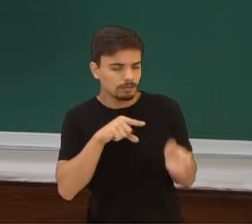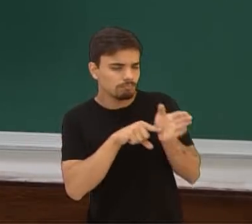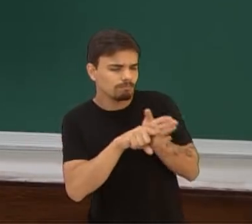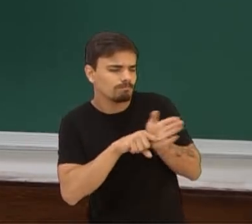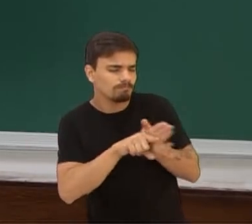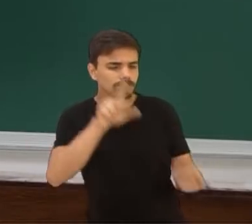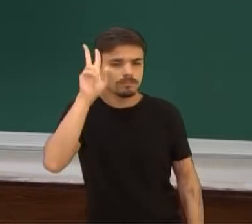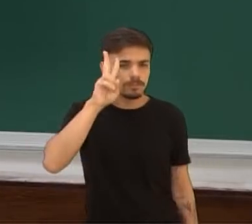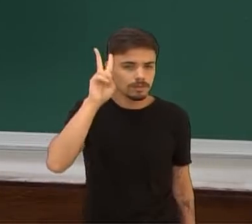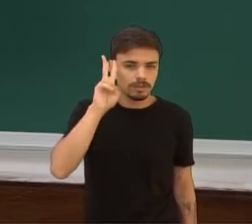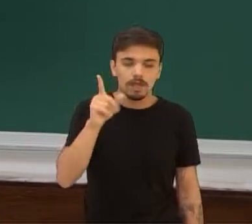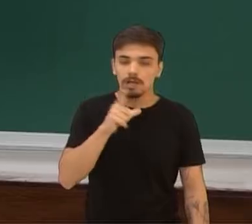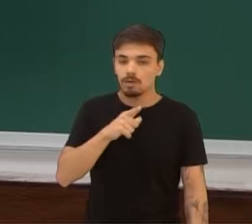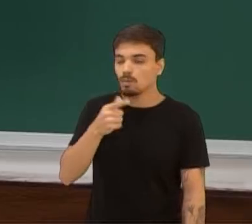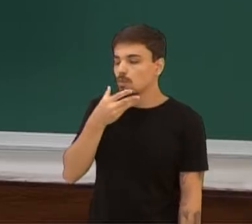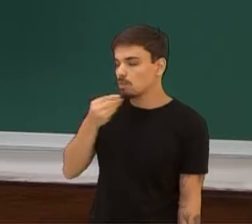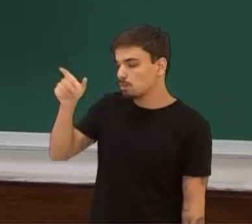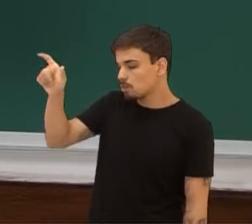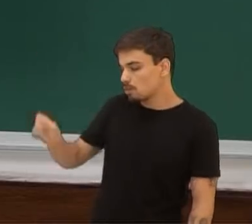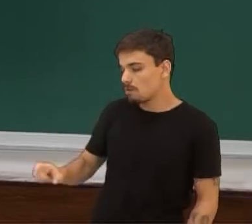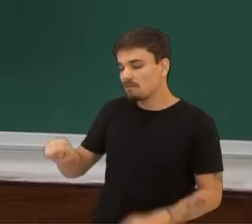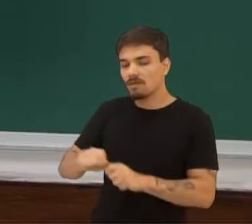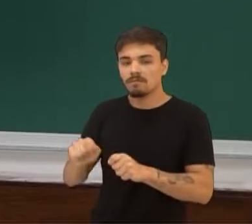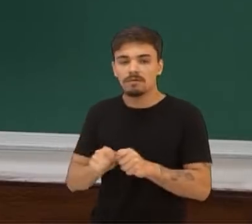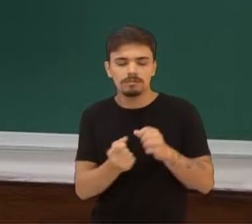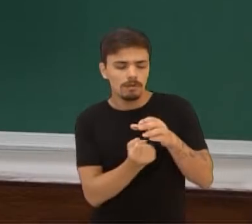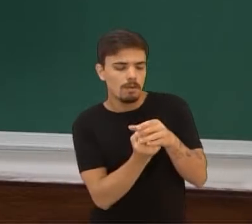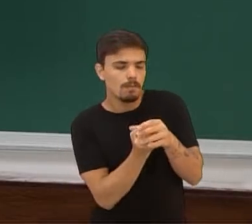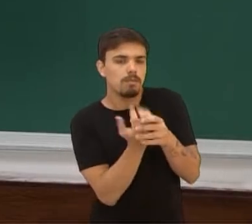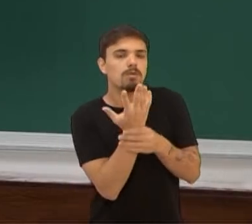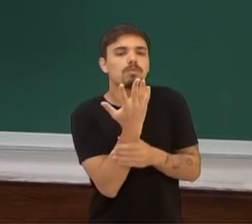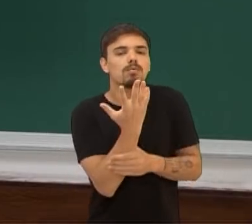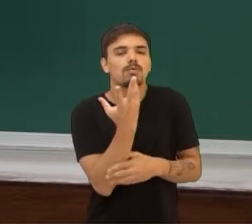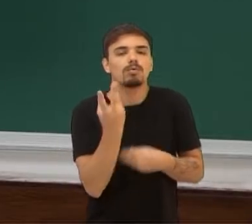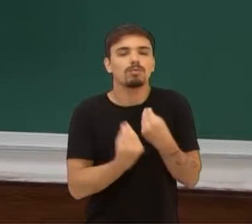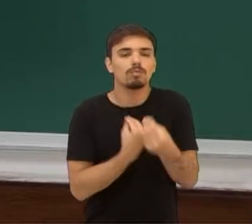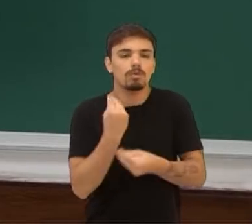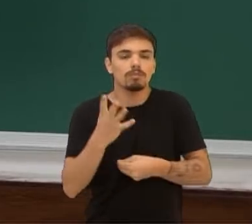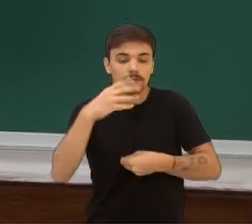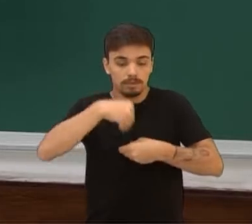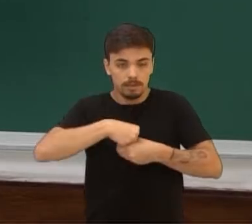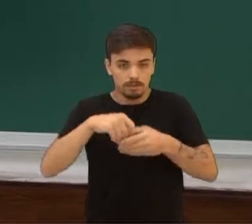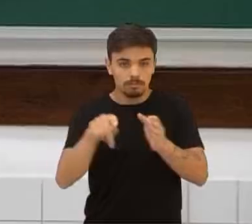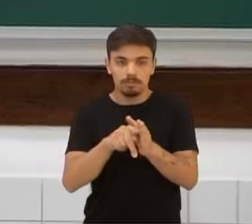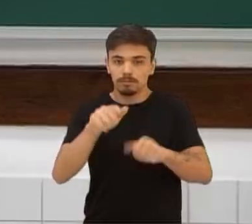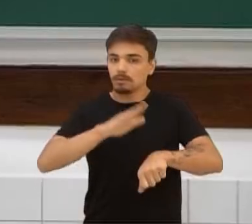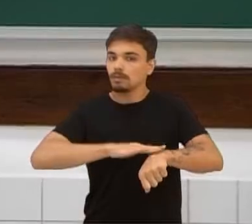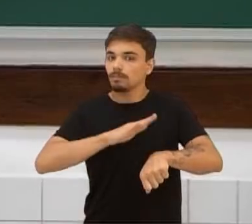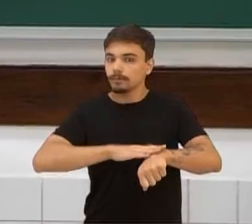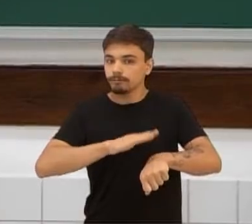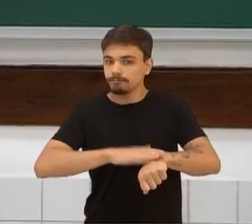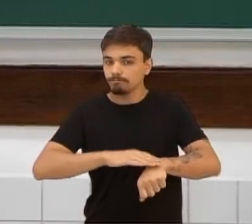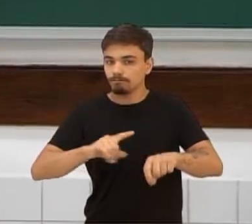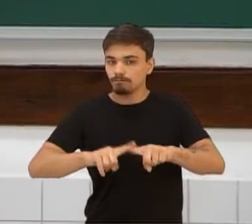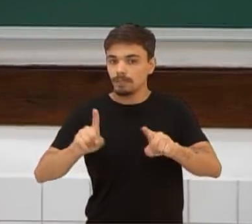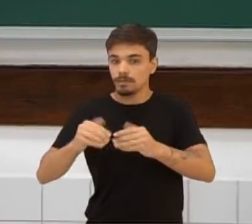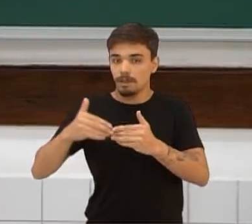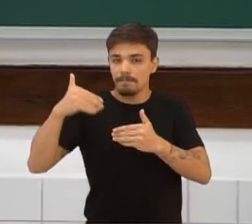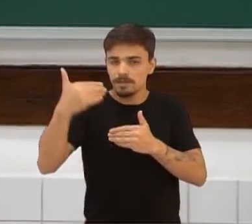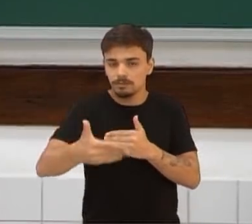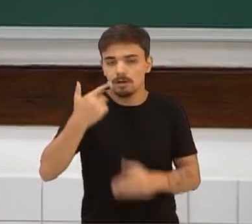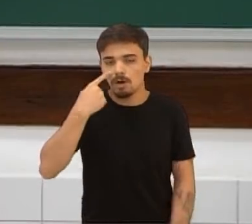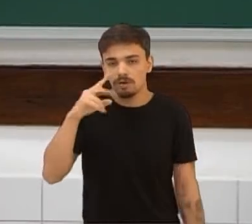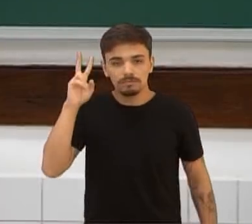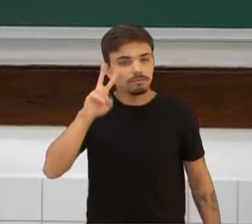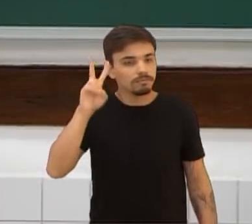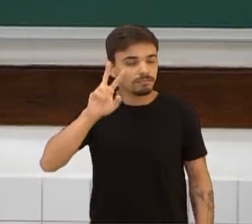vai fazer essa fonte, né? Ele vai trabalhar dentro do tempo. Mas eu vou mais além ainda, gente. A história,